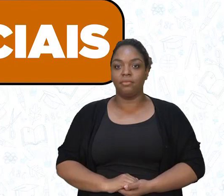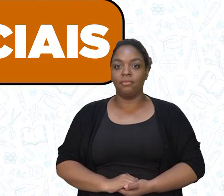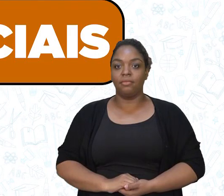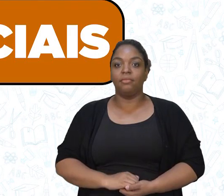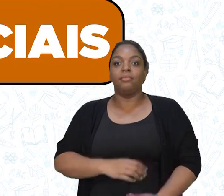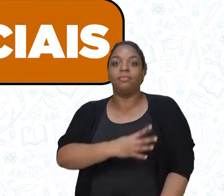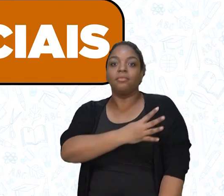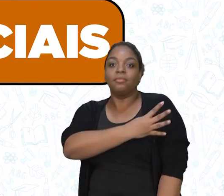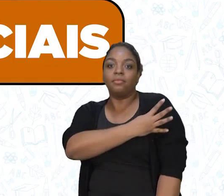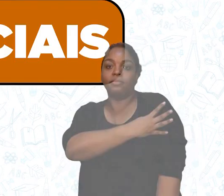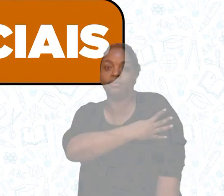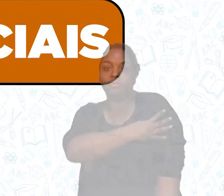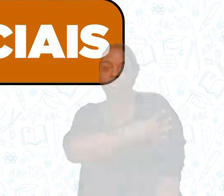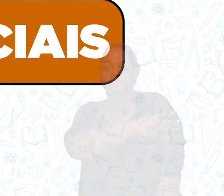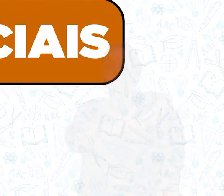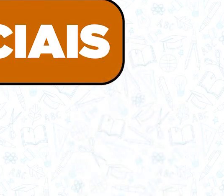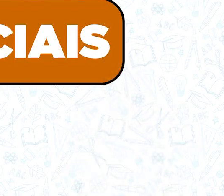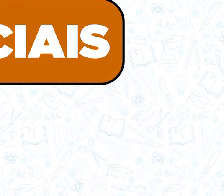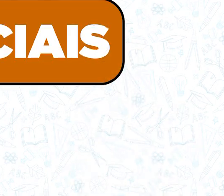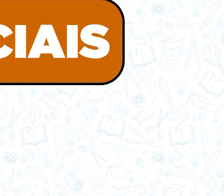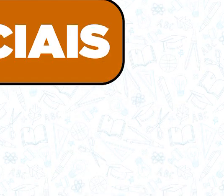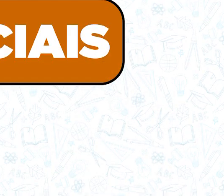E aí